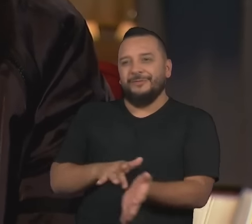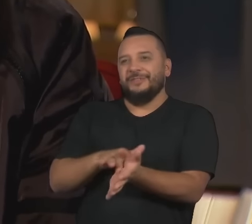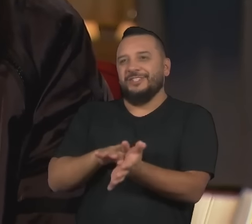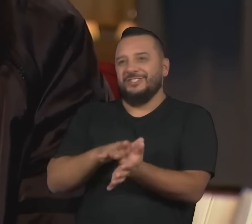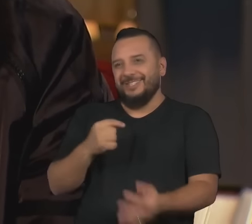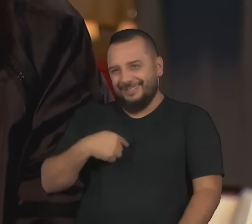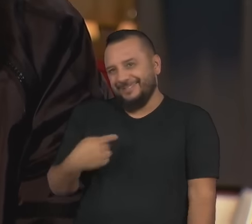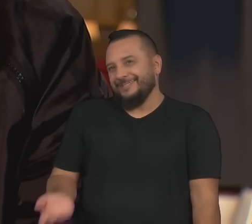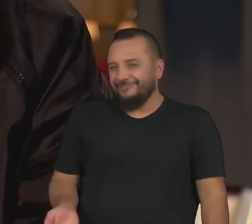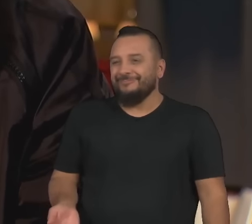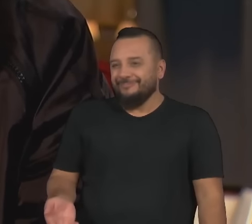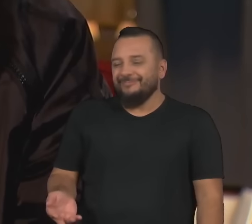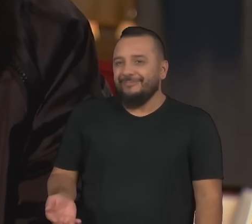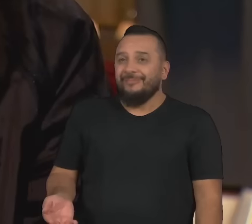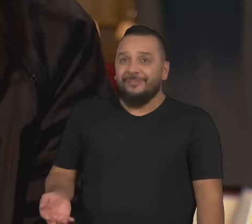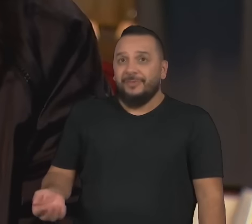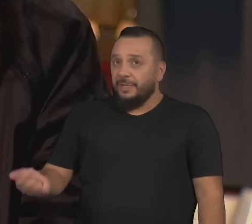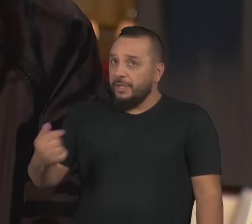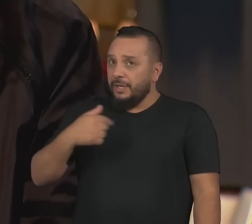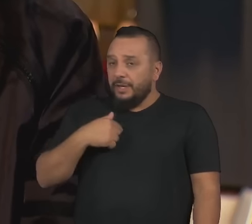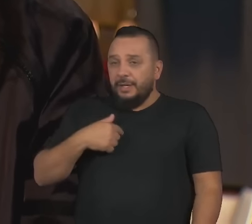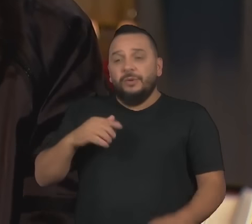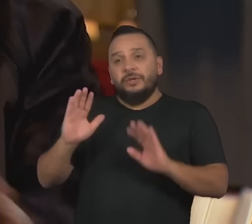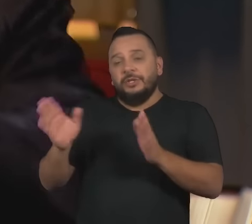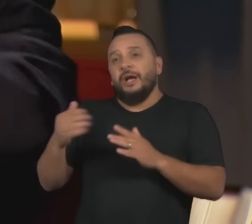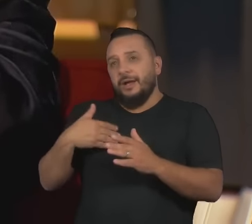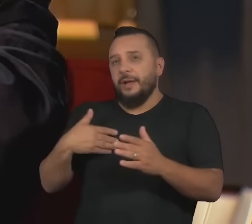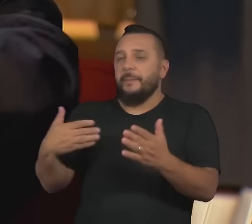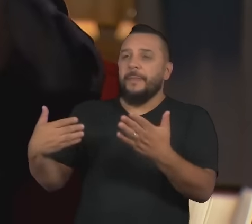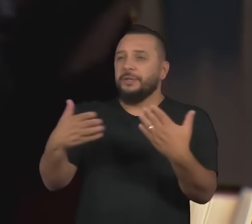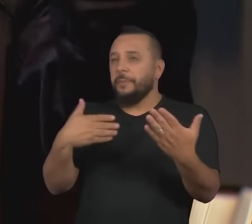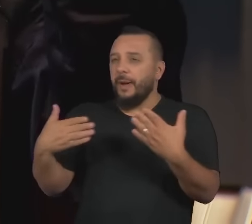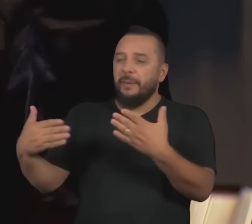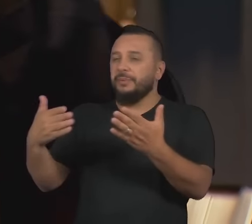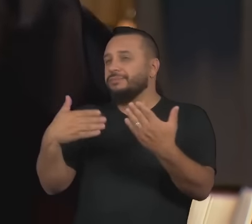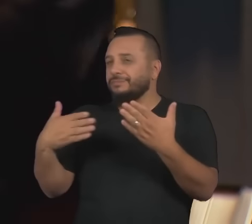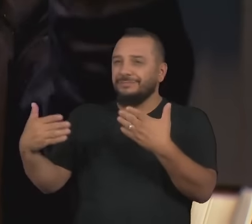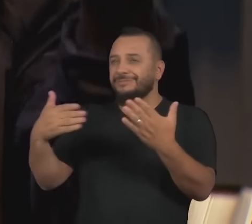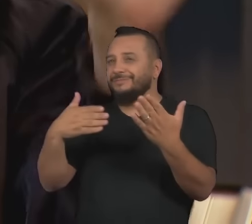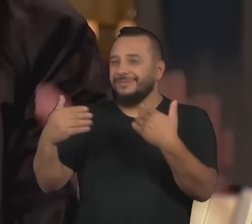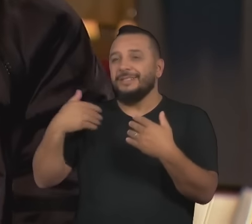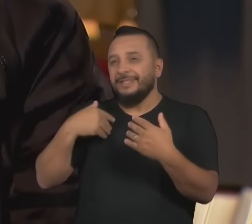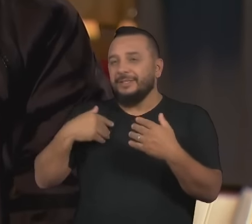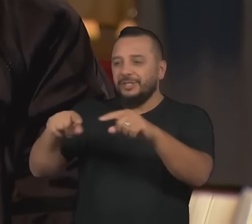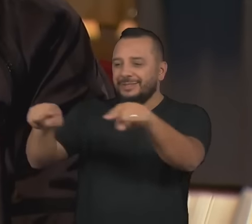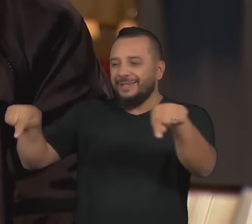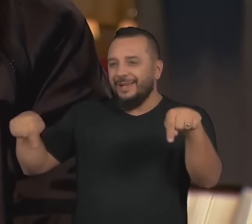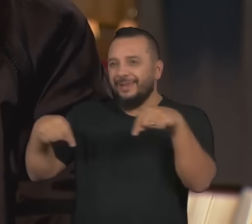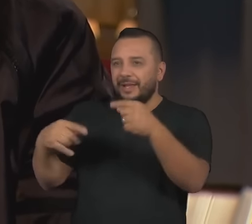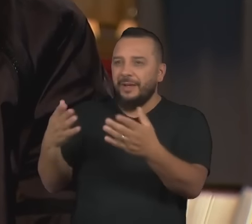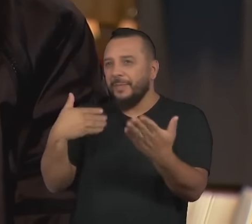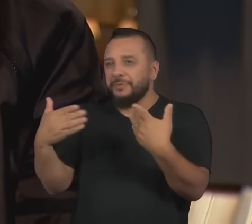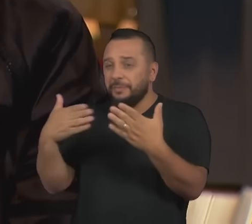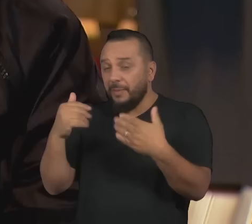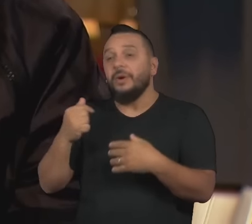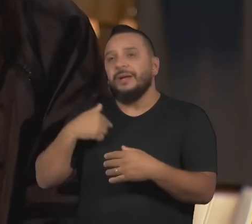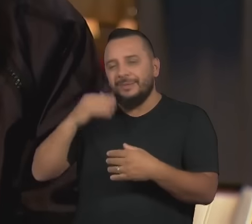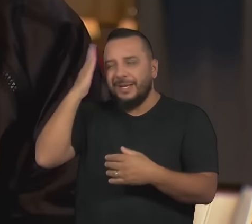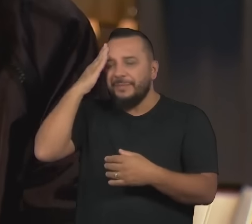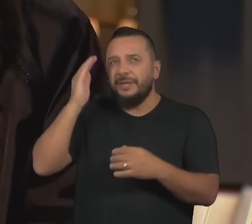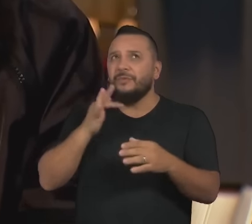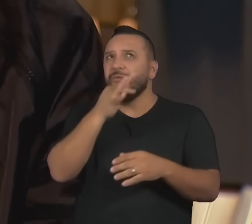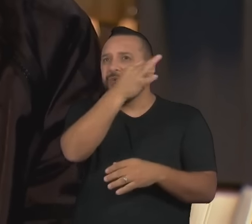Ali, a sala de bate-papo me fez vislumbrar o que seria a internet no futuro. E o meu trabalho foi